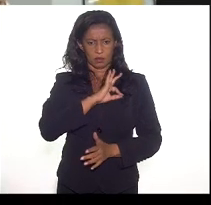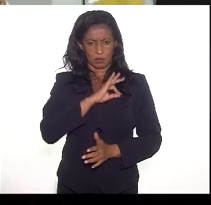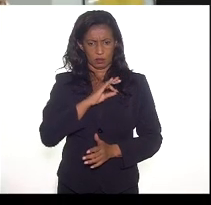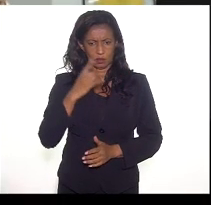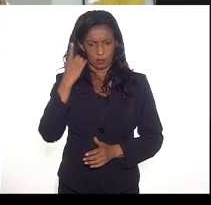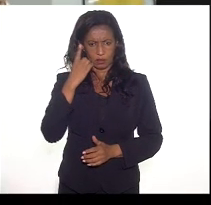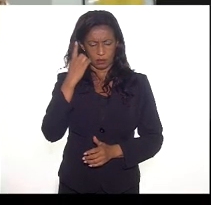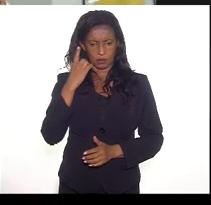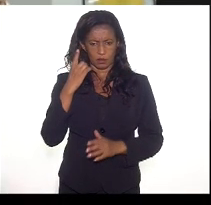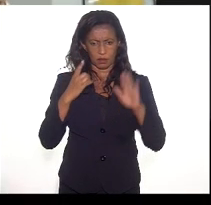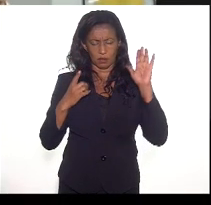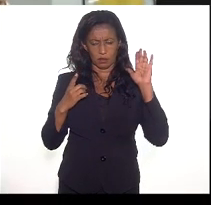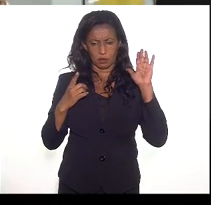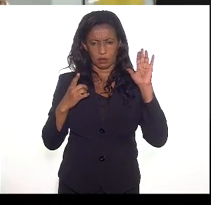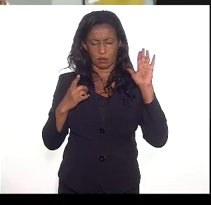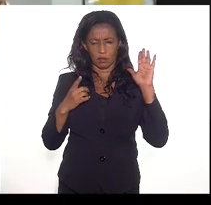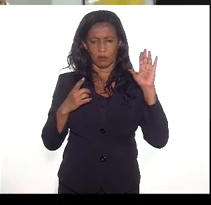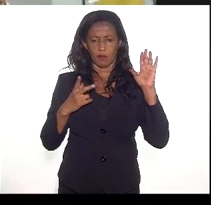Não, deputado. Presidente,